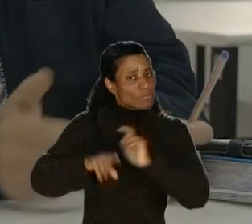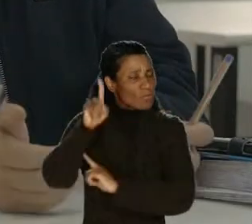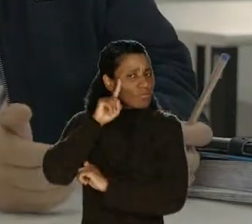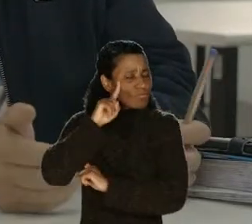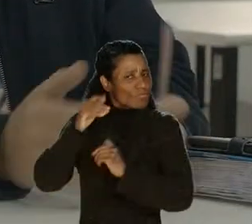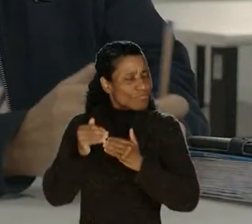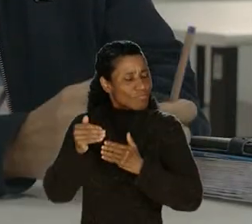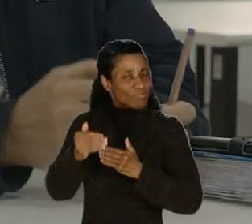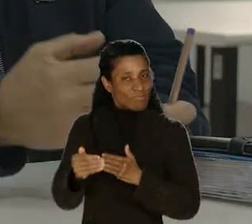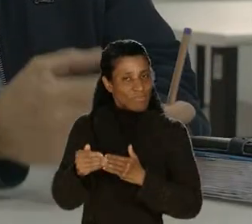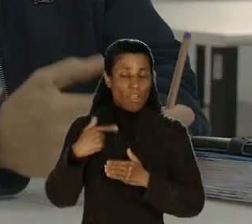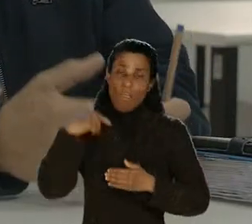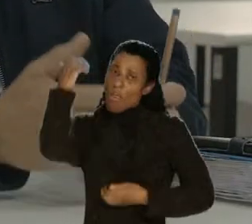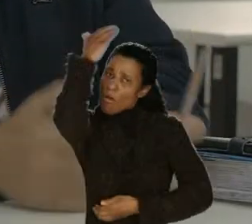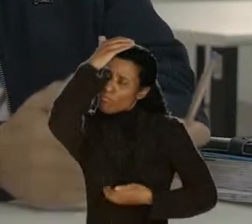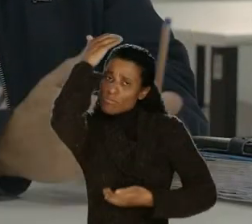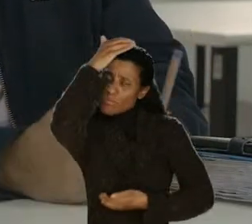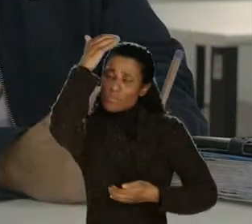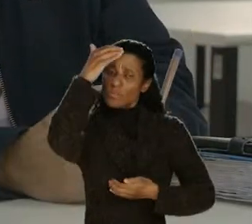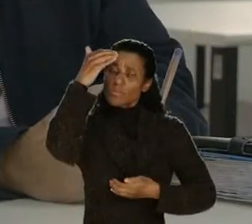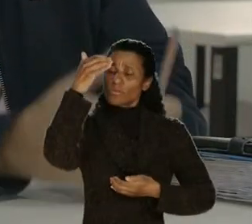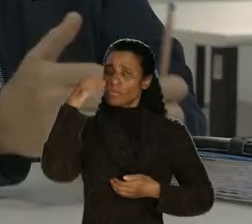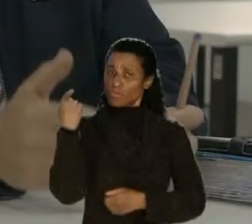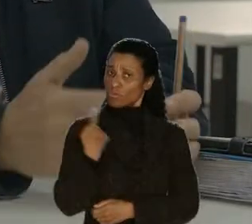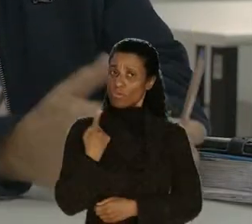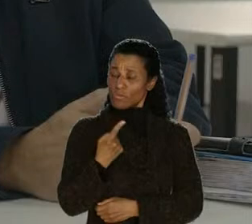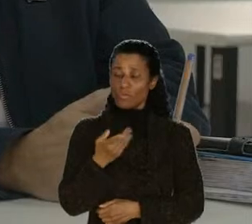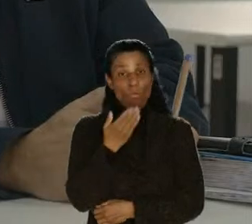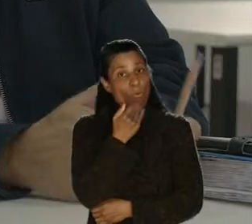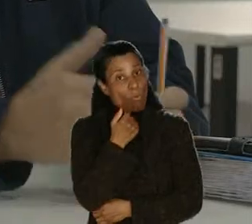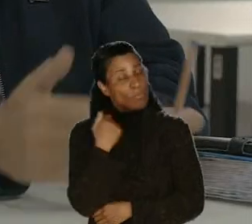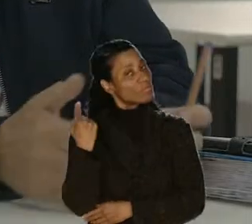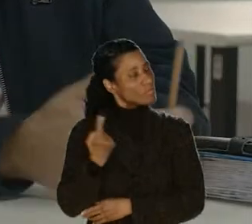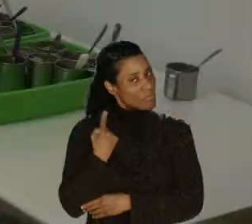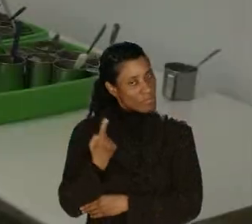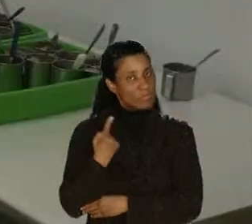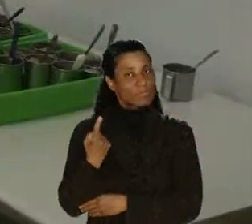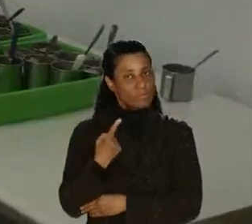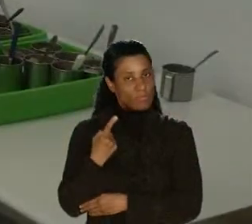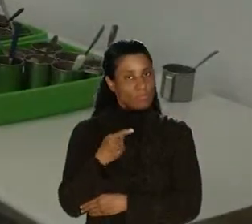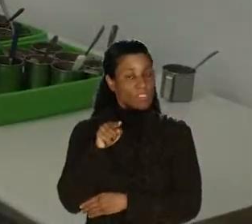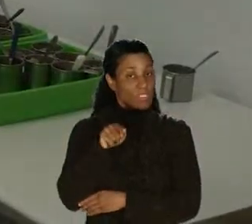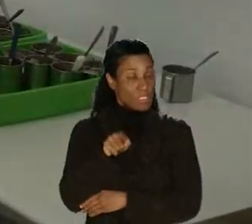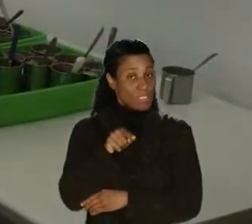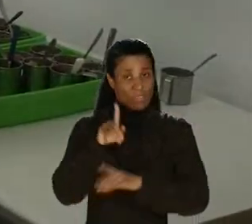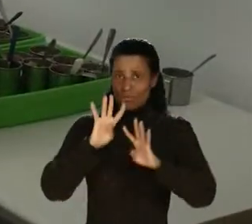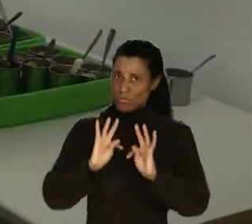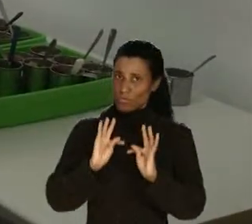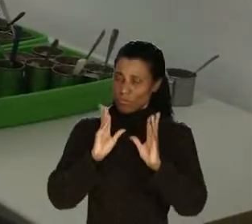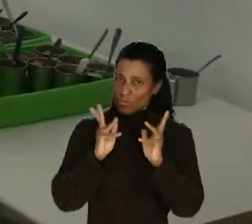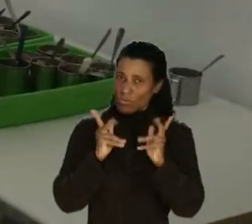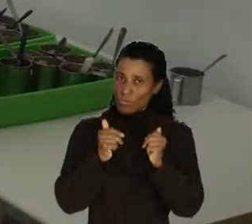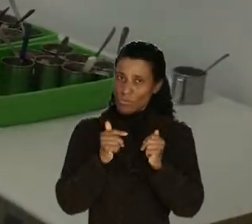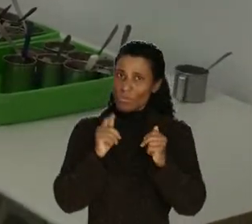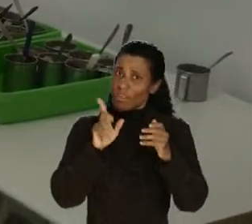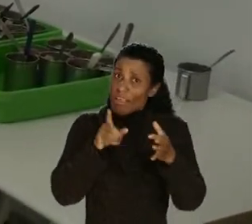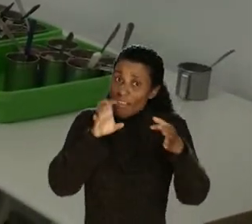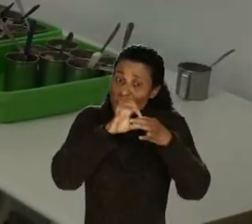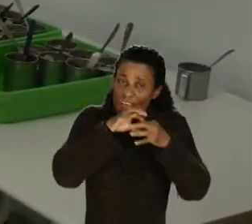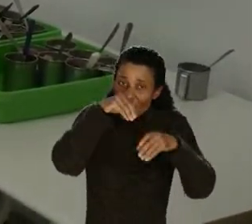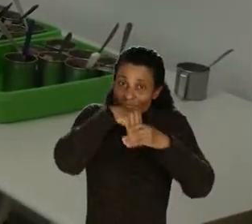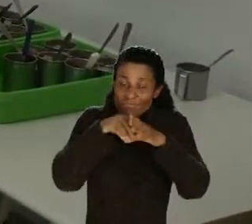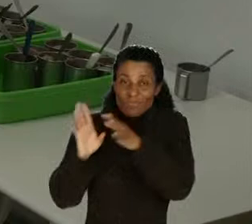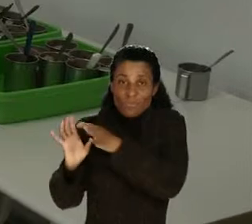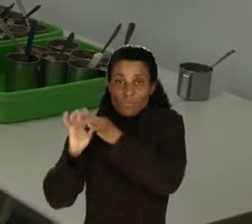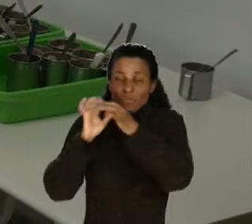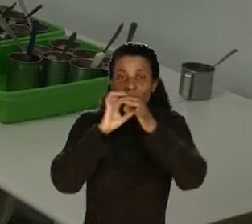até de vida diária, né? É o banho, tomar o seu próprio banho, alimentar-se, né? Isso tudo está